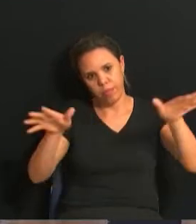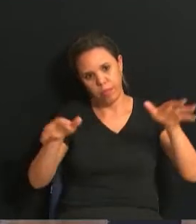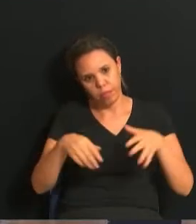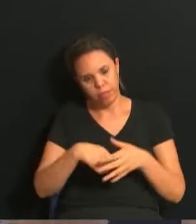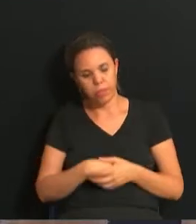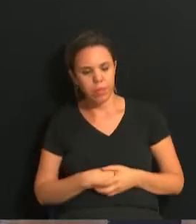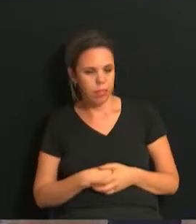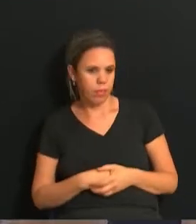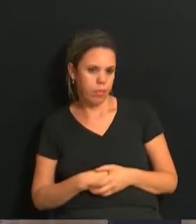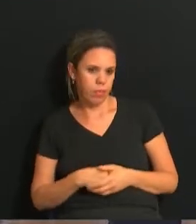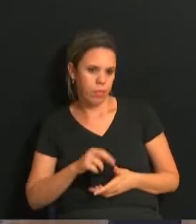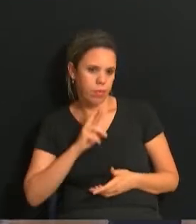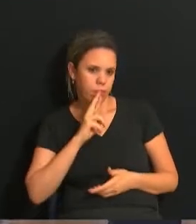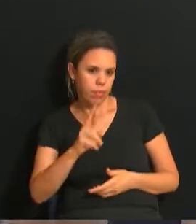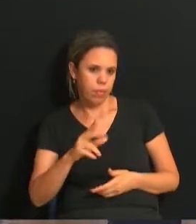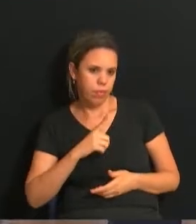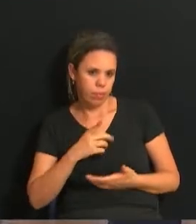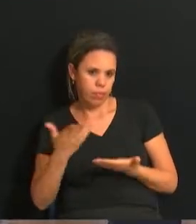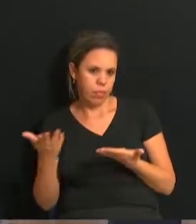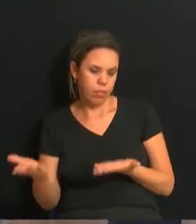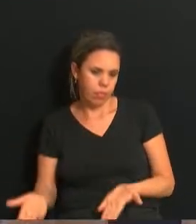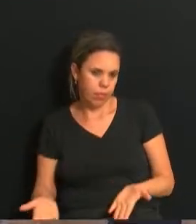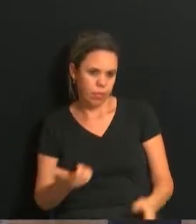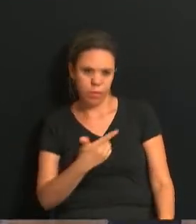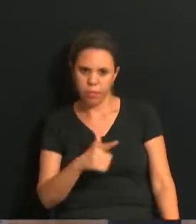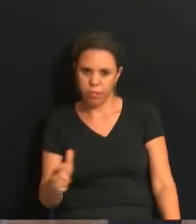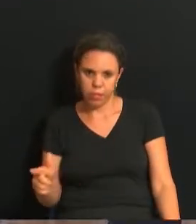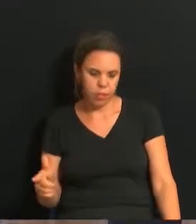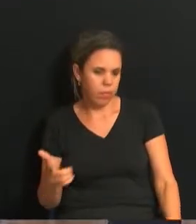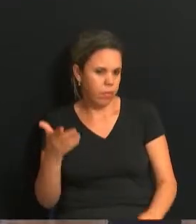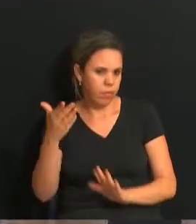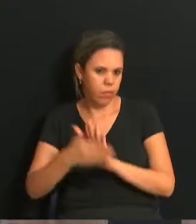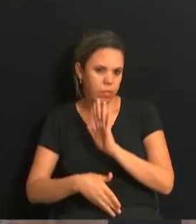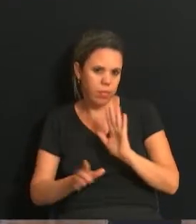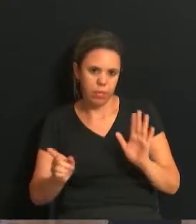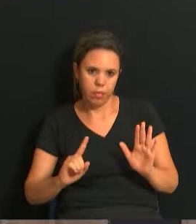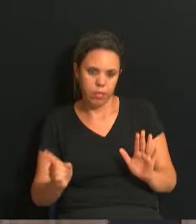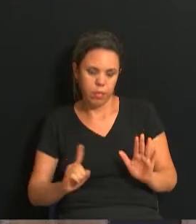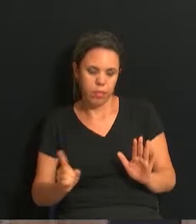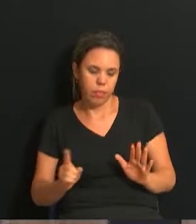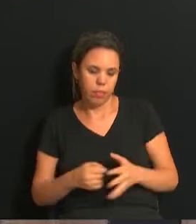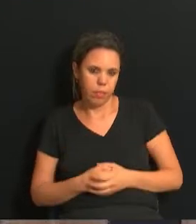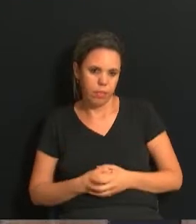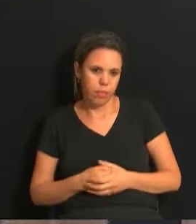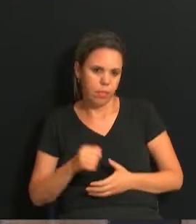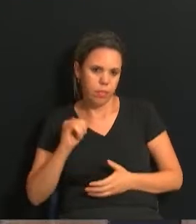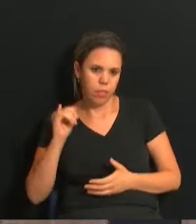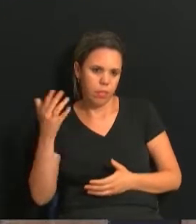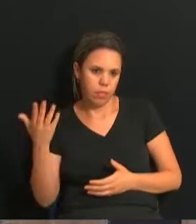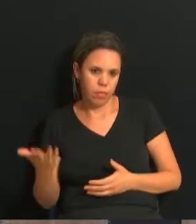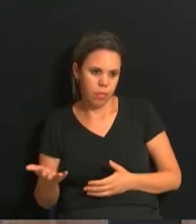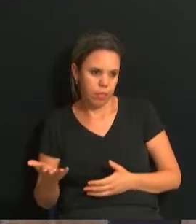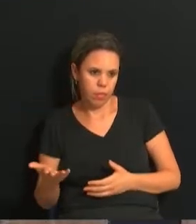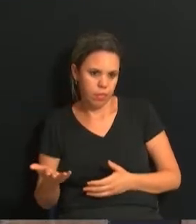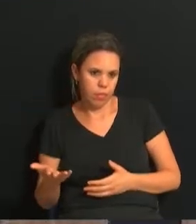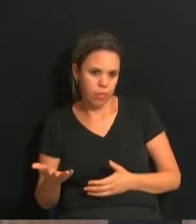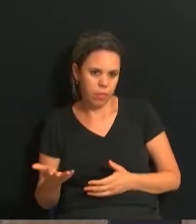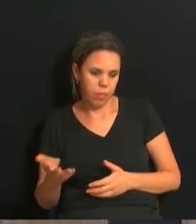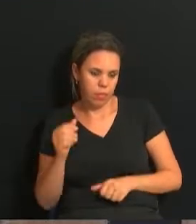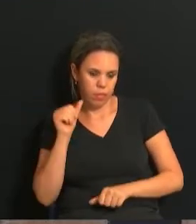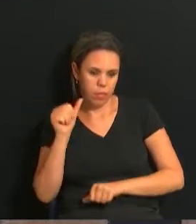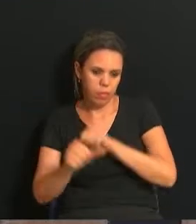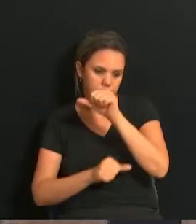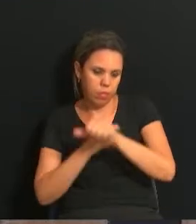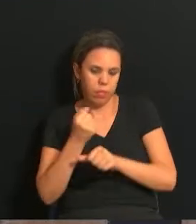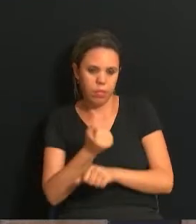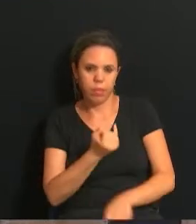Mas na resposta que nós recebemos, isso não está dito, né? Quer dizer, se essa mudança de